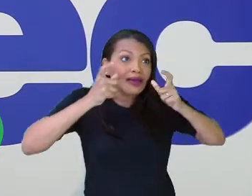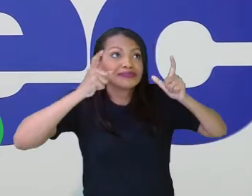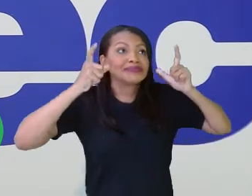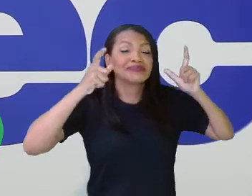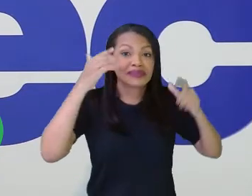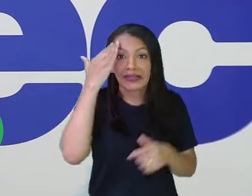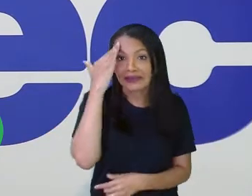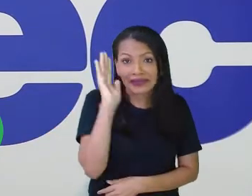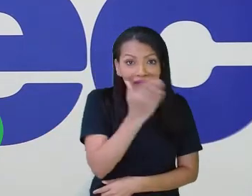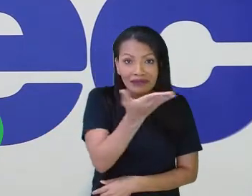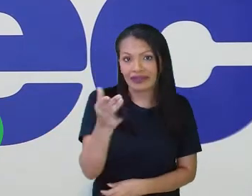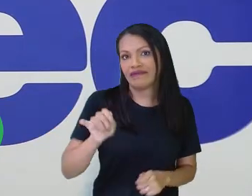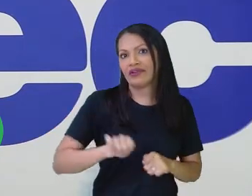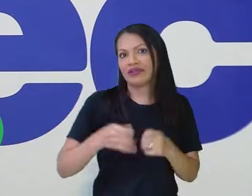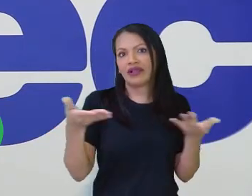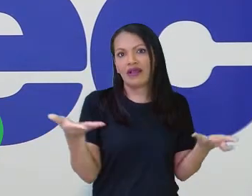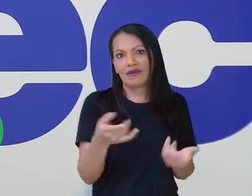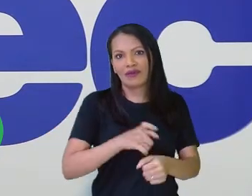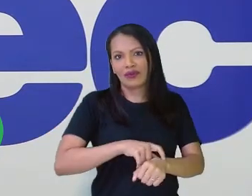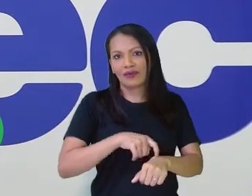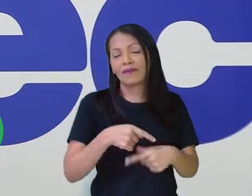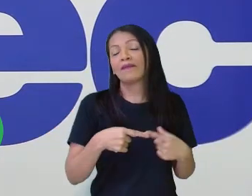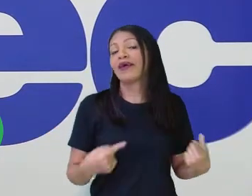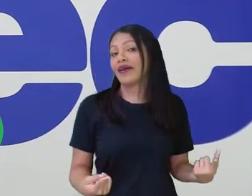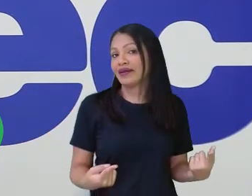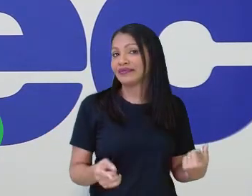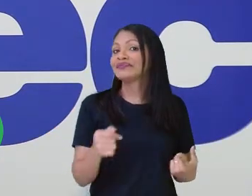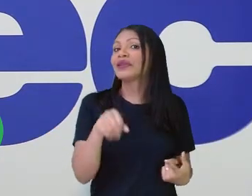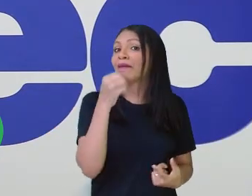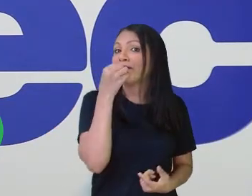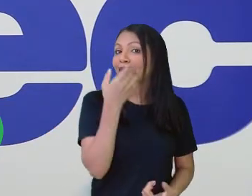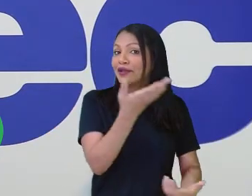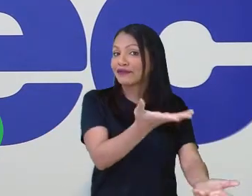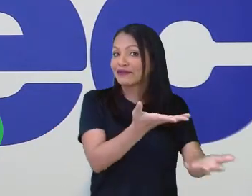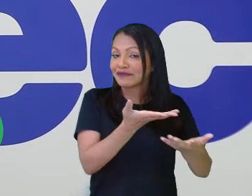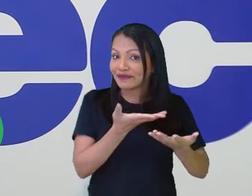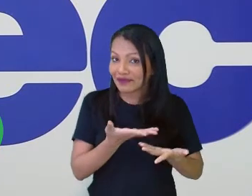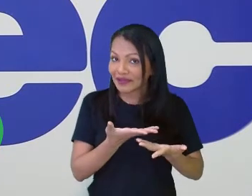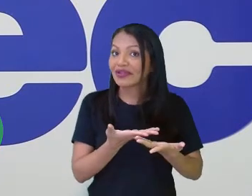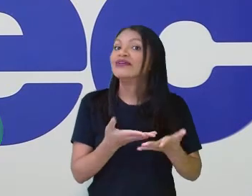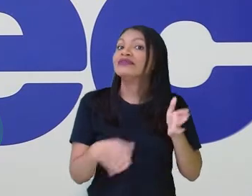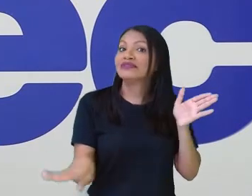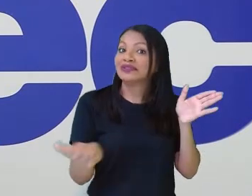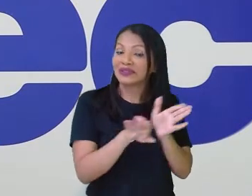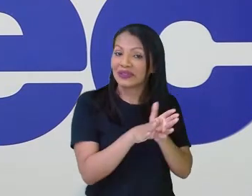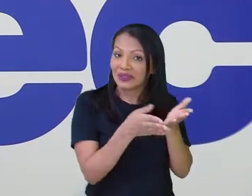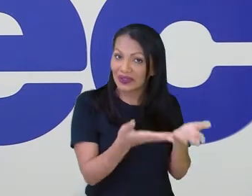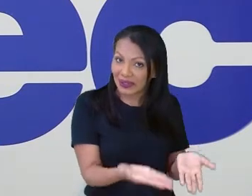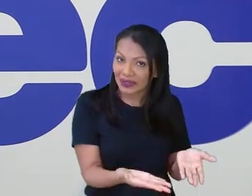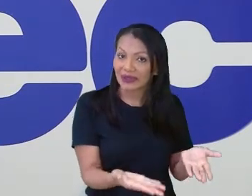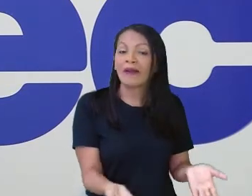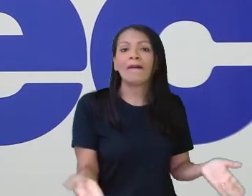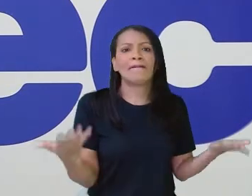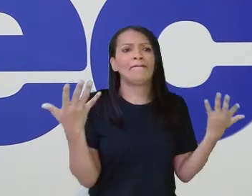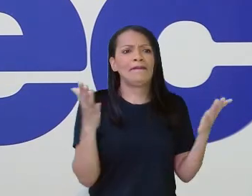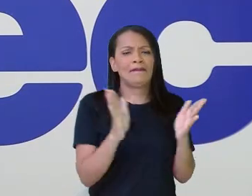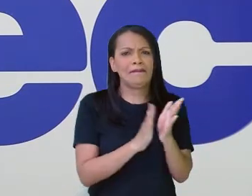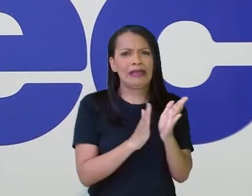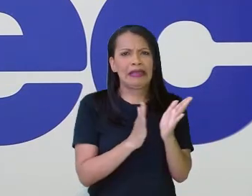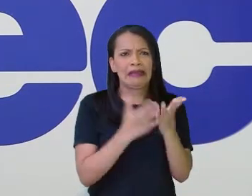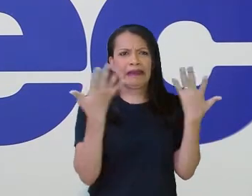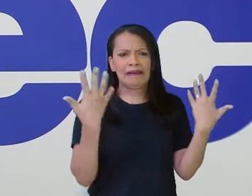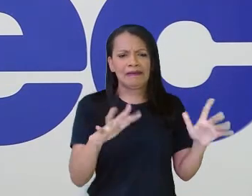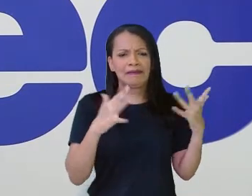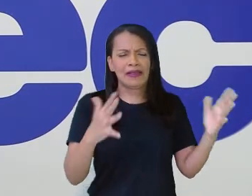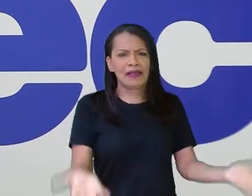eu não sei o que é que vocês estão fazendo nessa hora, não, mas sejam muito bem-vindos. Chega junto, gente, bate palma, chama